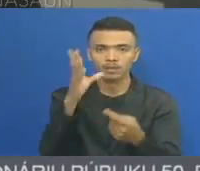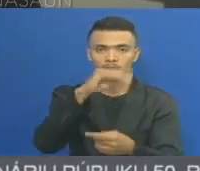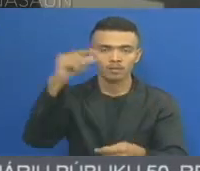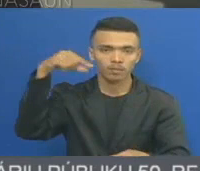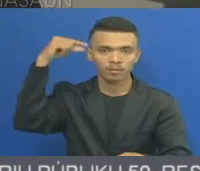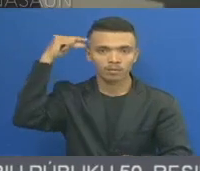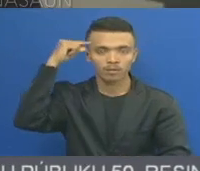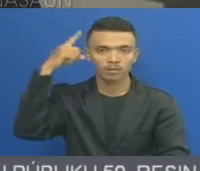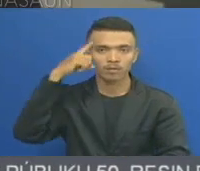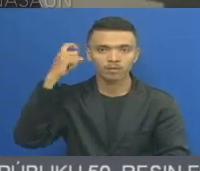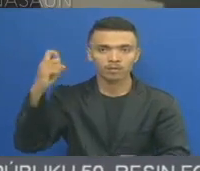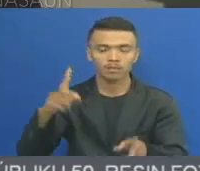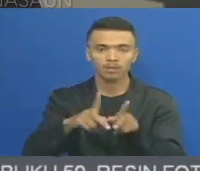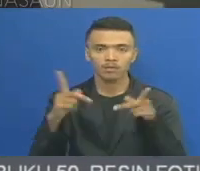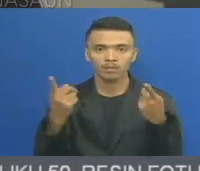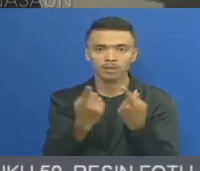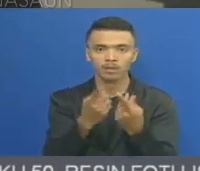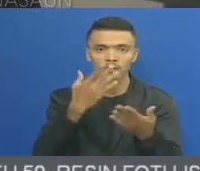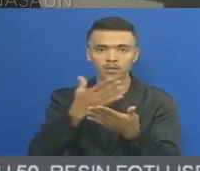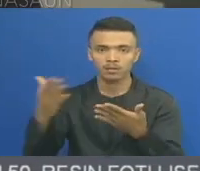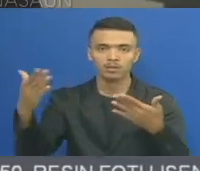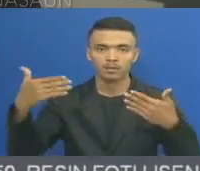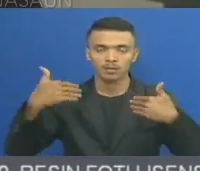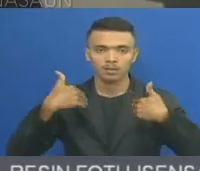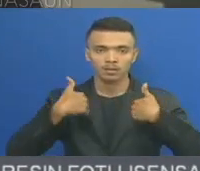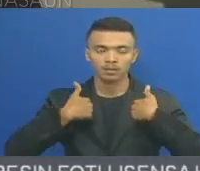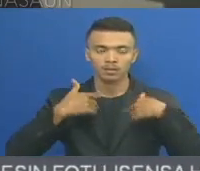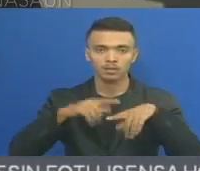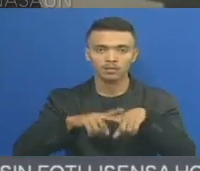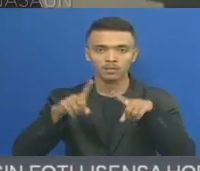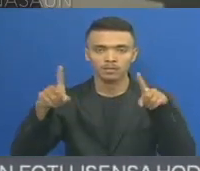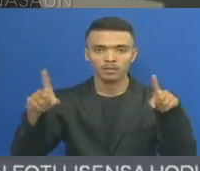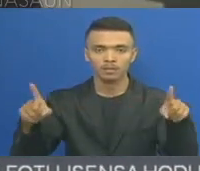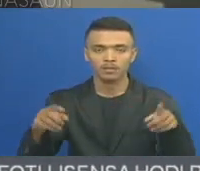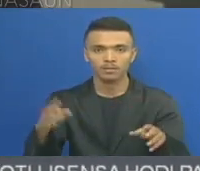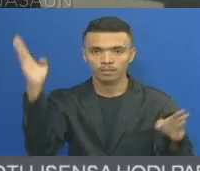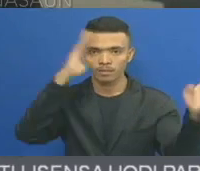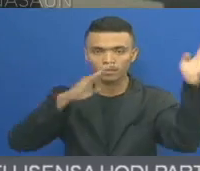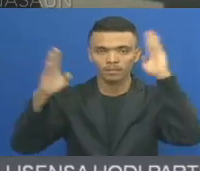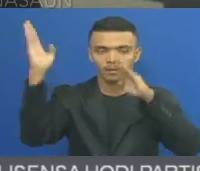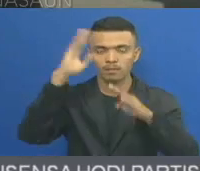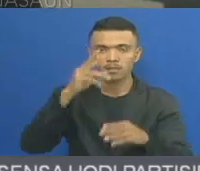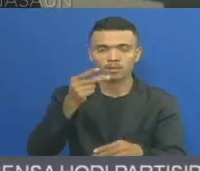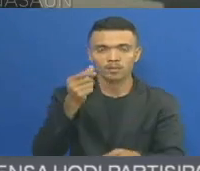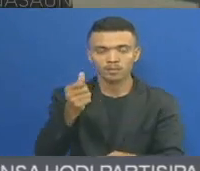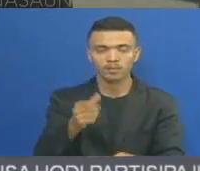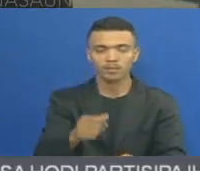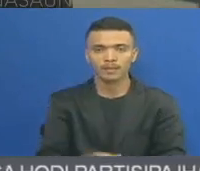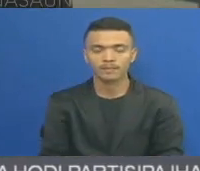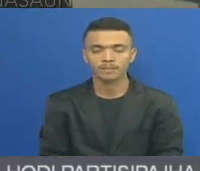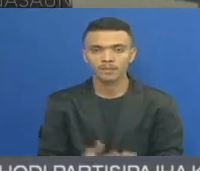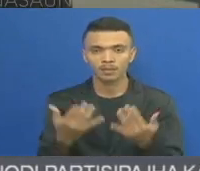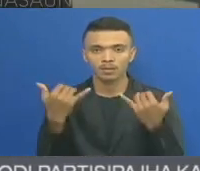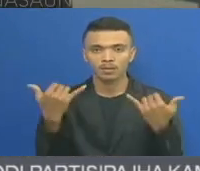a companhia de subcontrato nessa sanha autônoma, mas vê e o problema oito anos entre si e antão, então